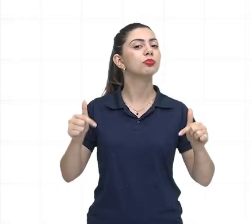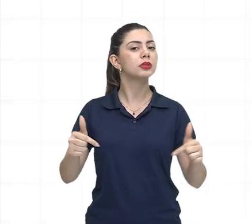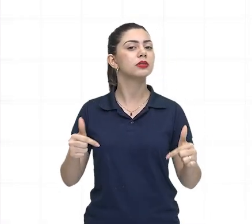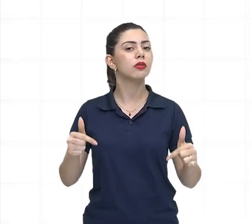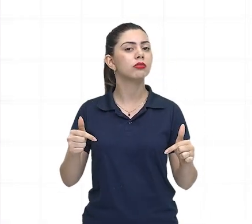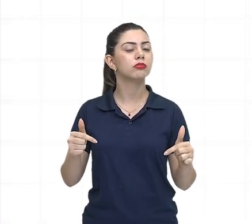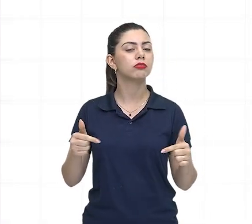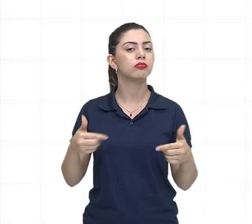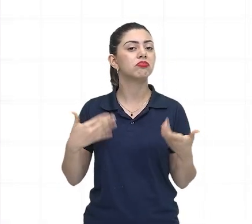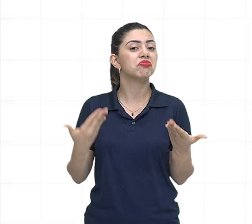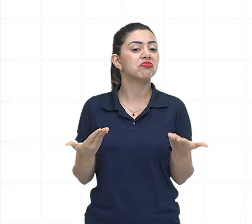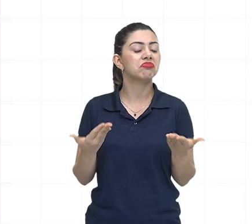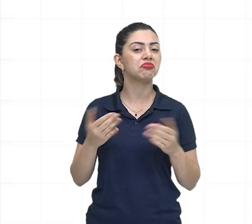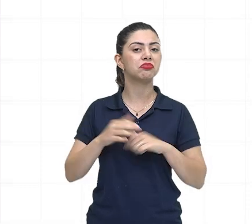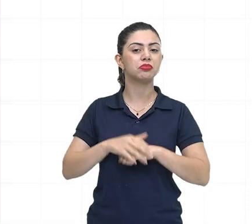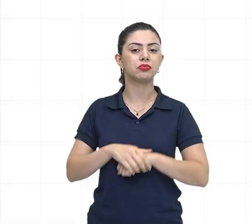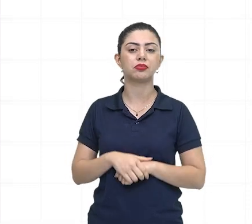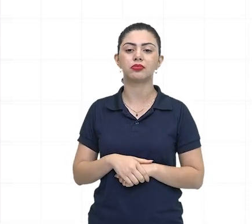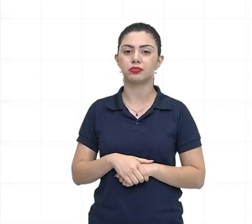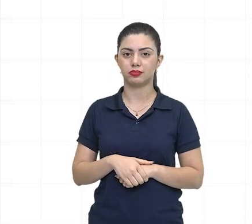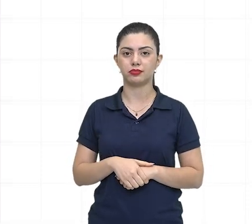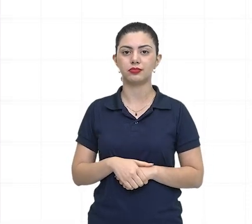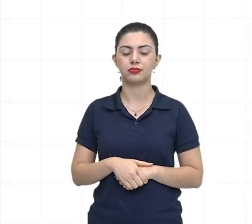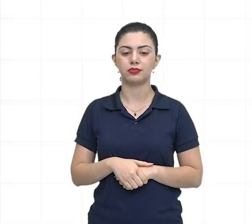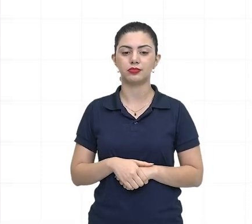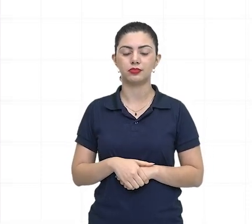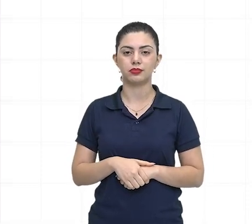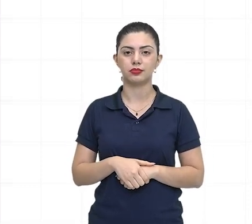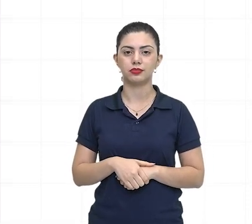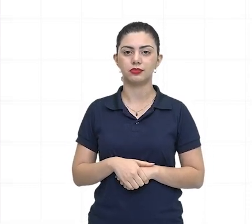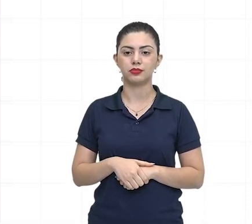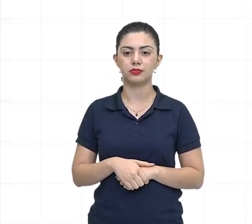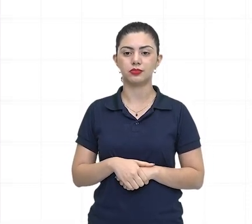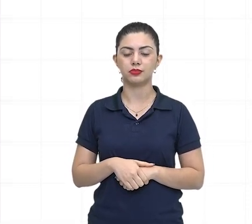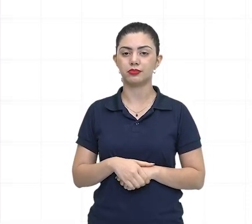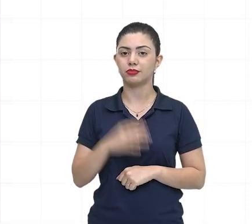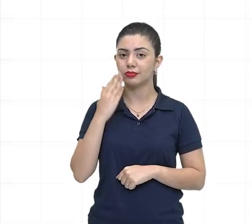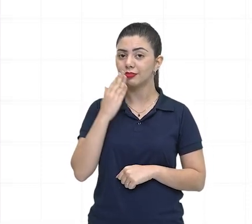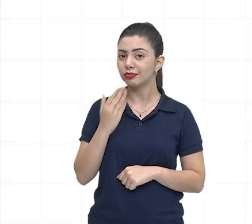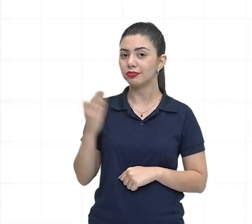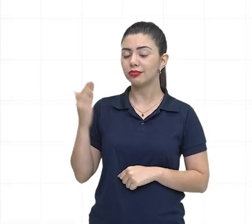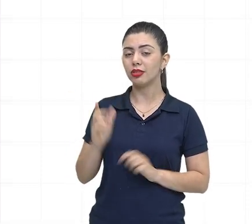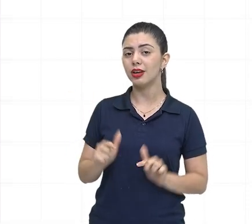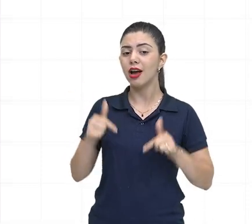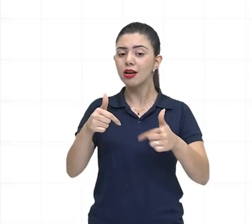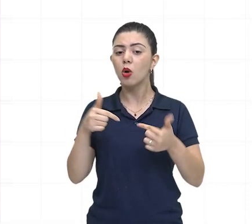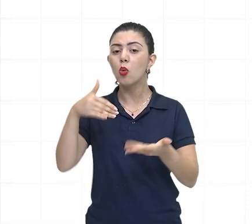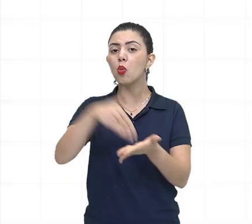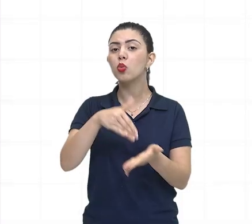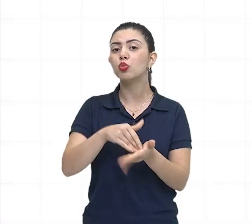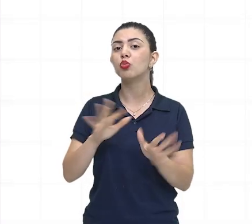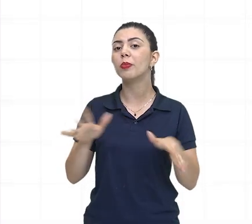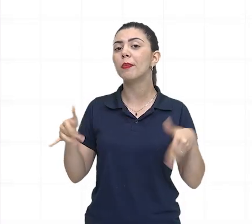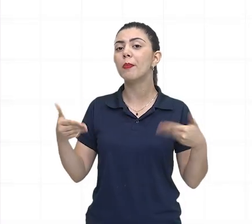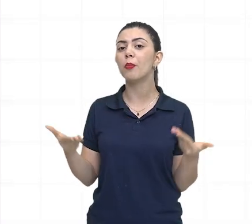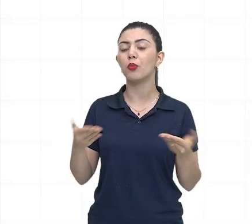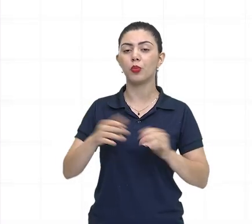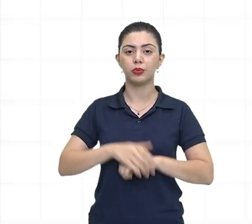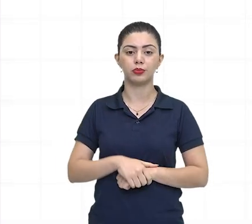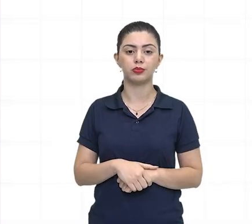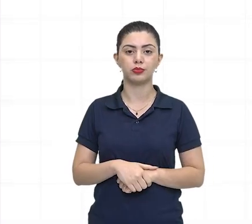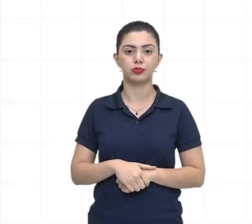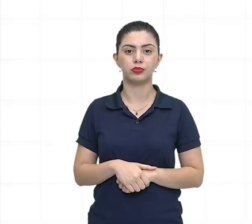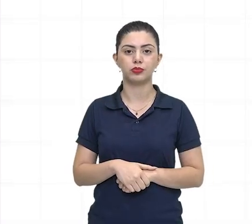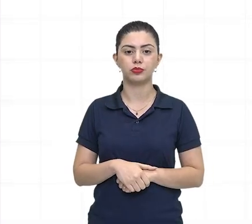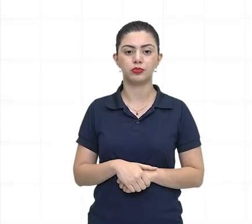última ação? Olha, qual deve ser a última ação a ser feita?